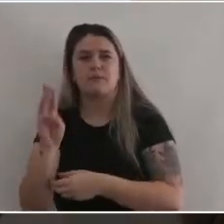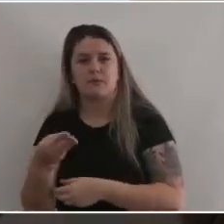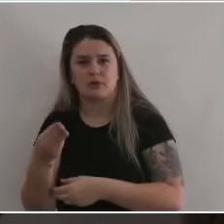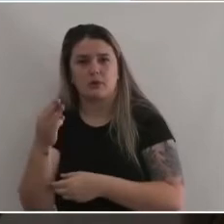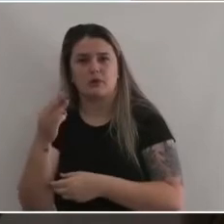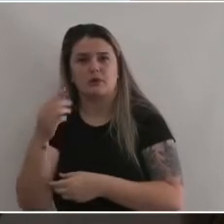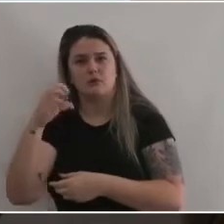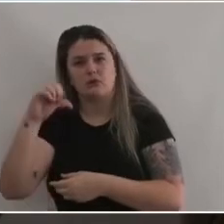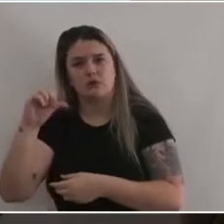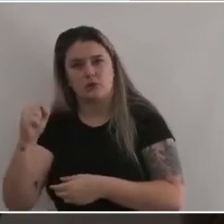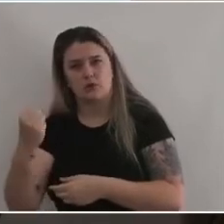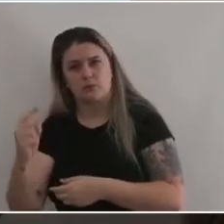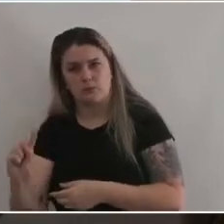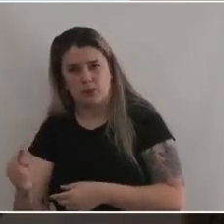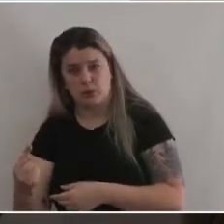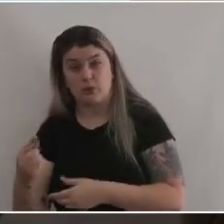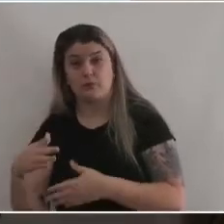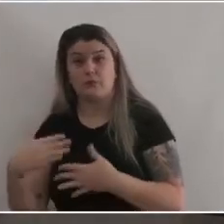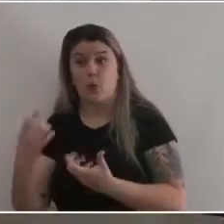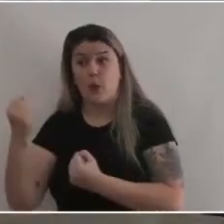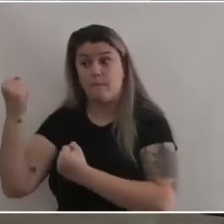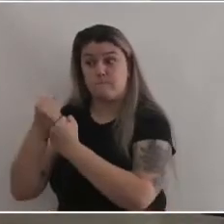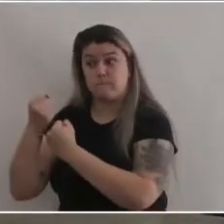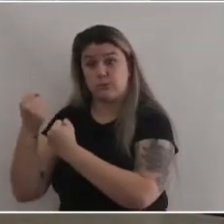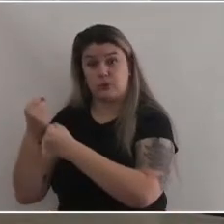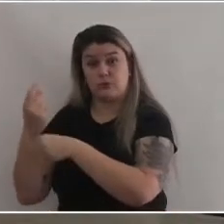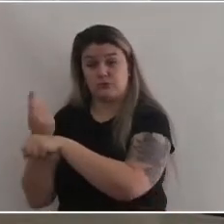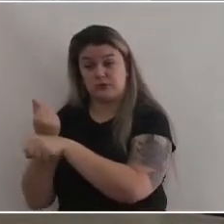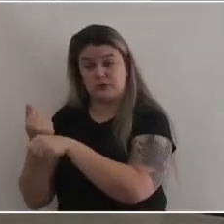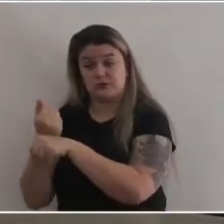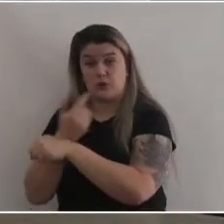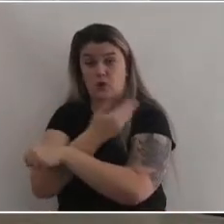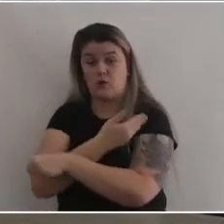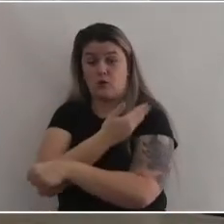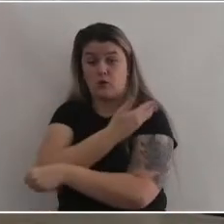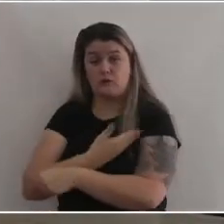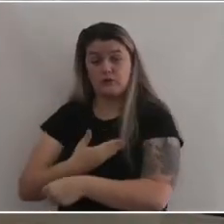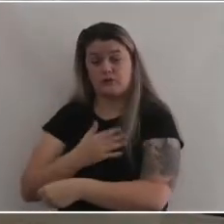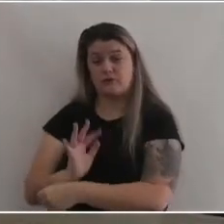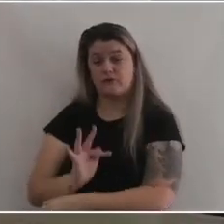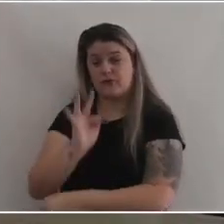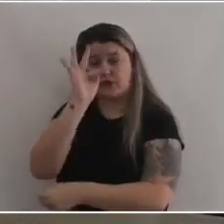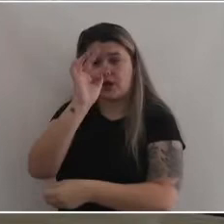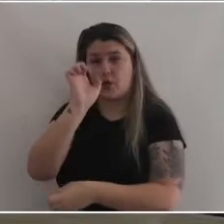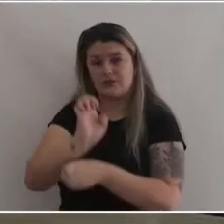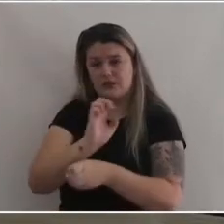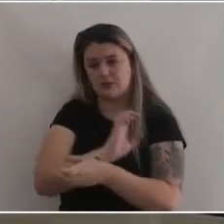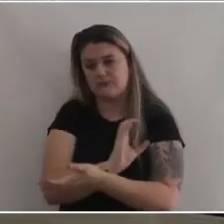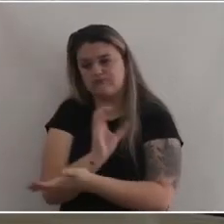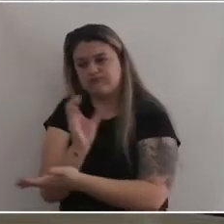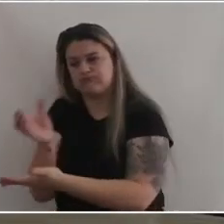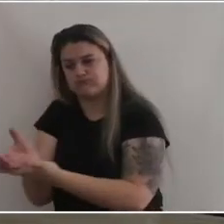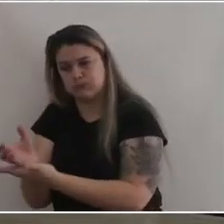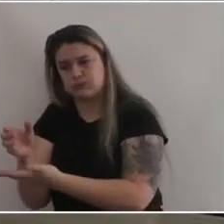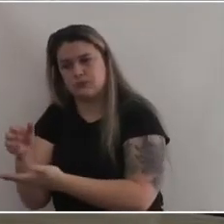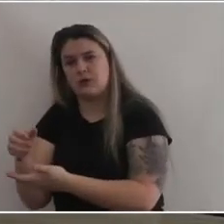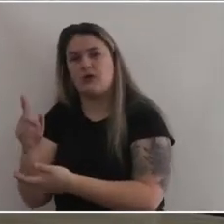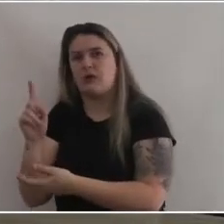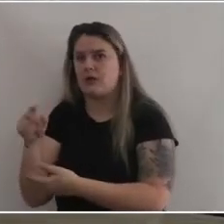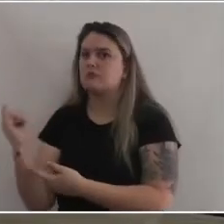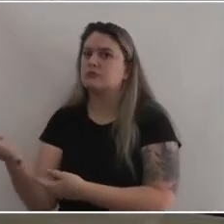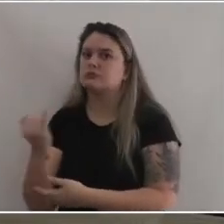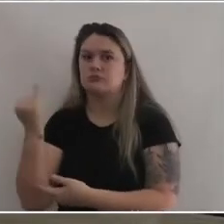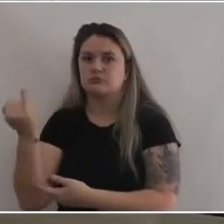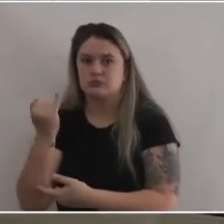153.098.000. Então, o auxílio recebido do governo federal e do governo do estado foram de extrema